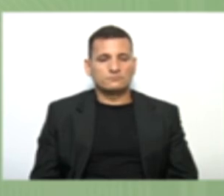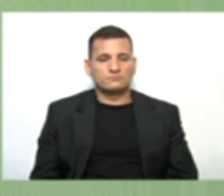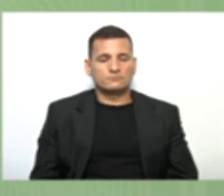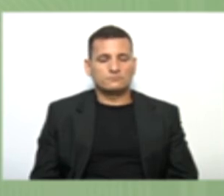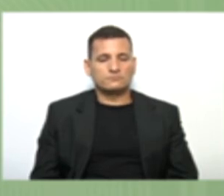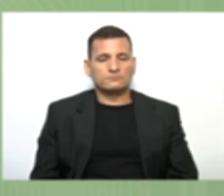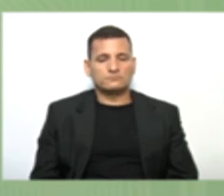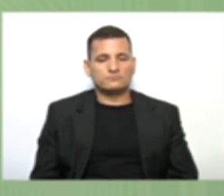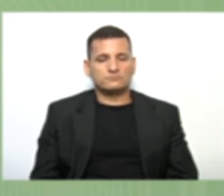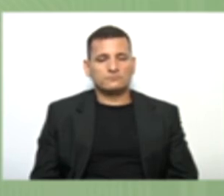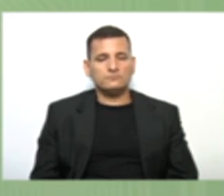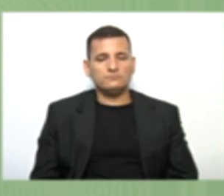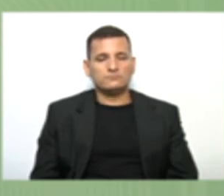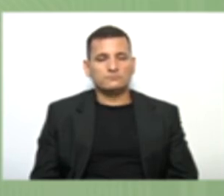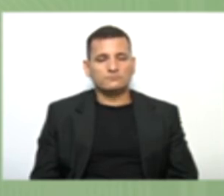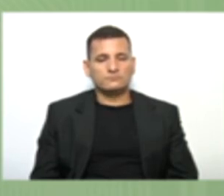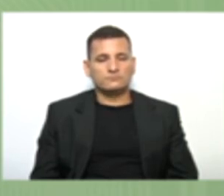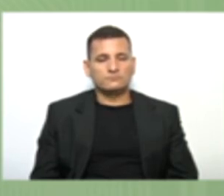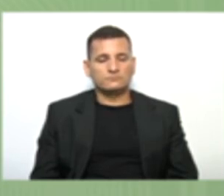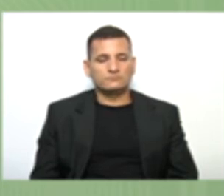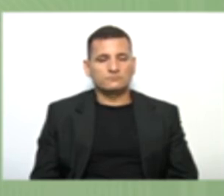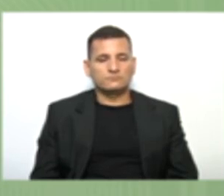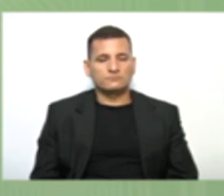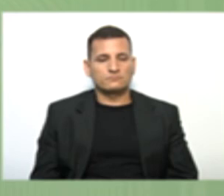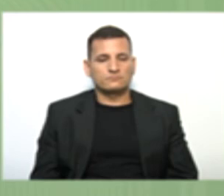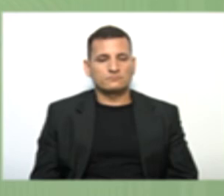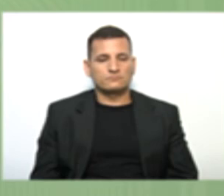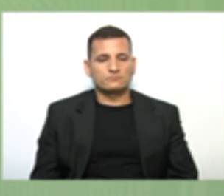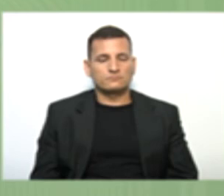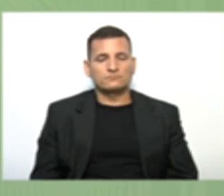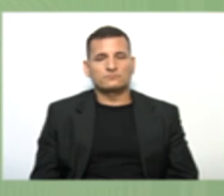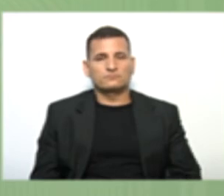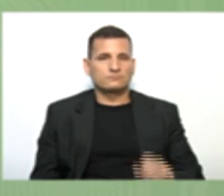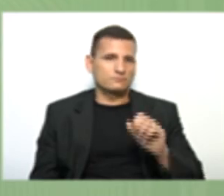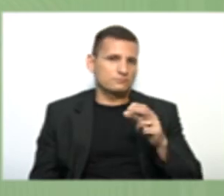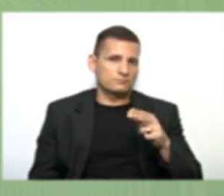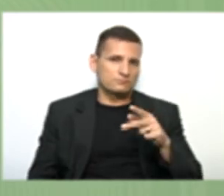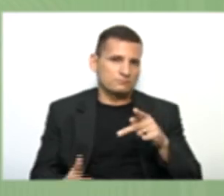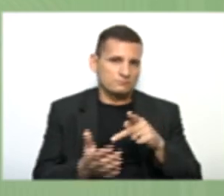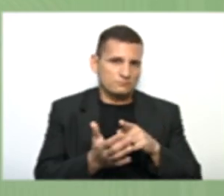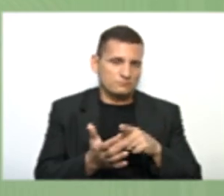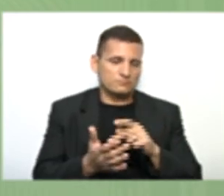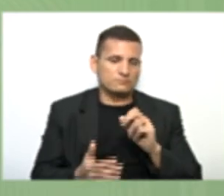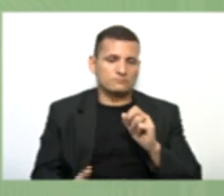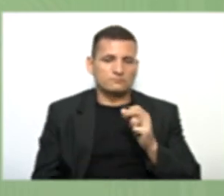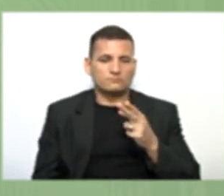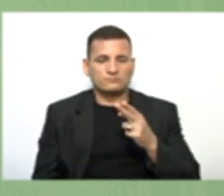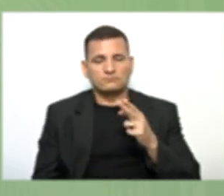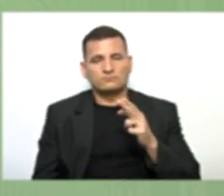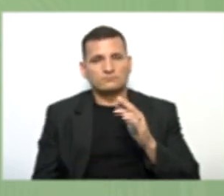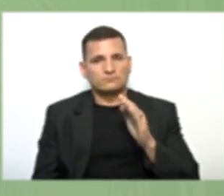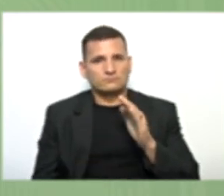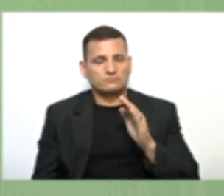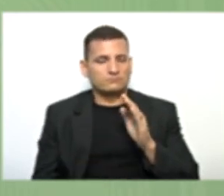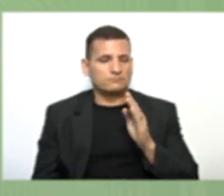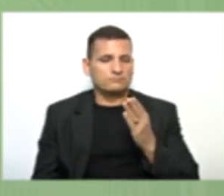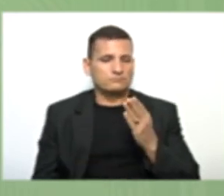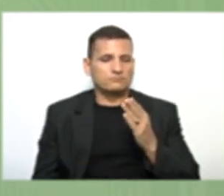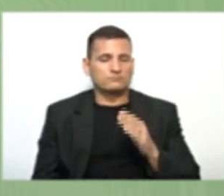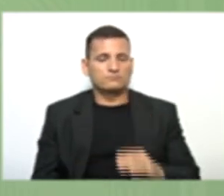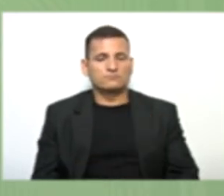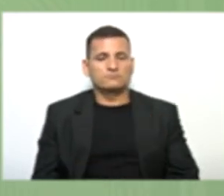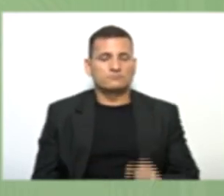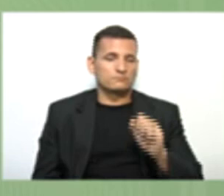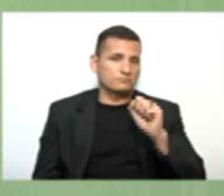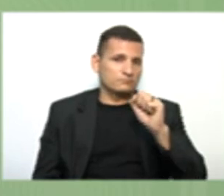E essa questão é bem simples, né? Porque ou ele é verdadeiro ou ele é falso. Não tem um meio termo nessa parte. Ou ele é par ou ele é ímpar.